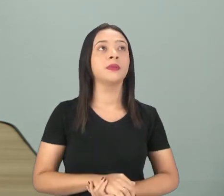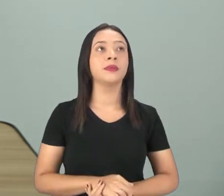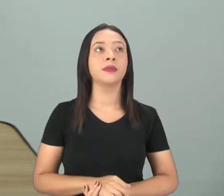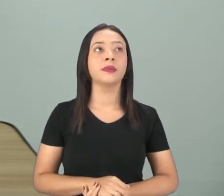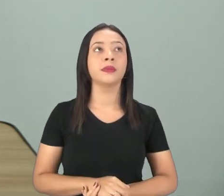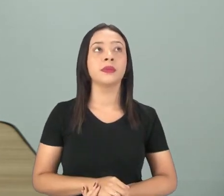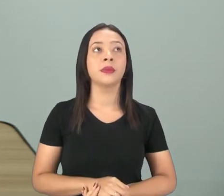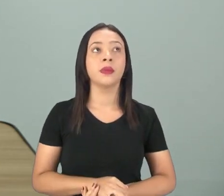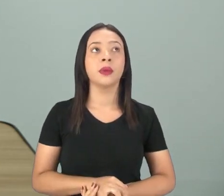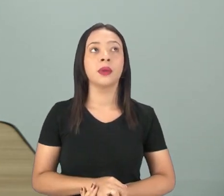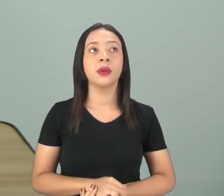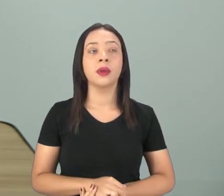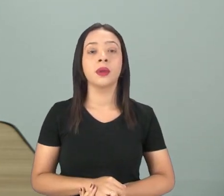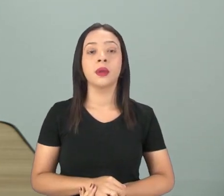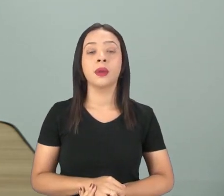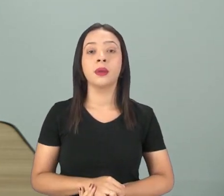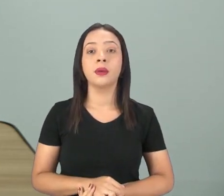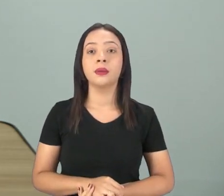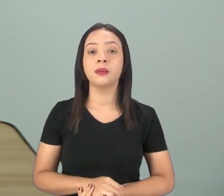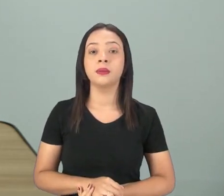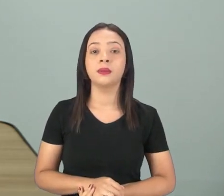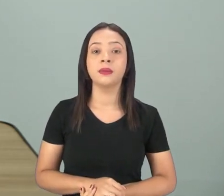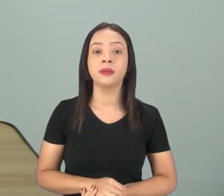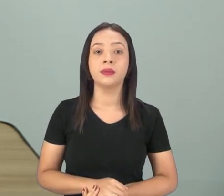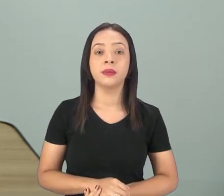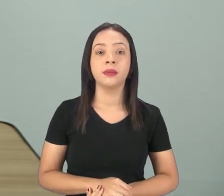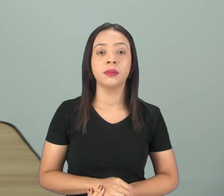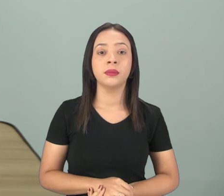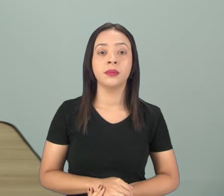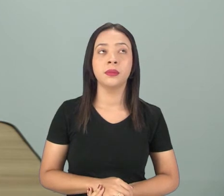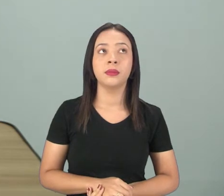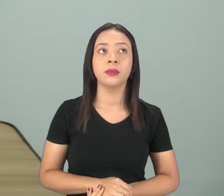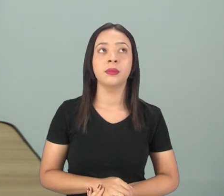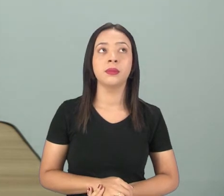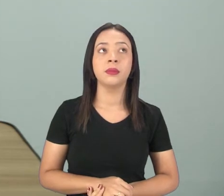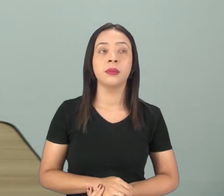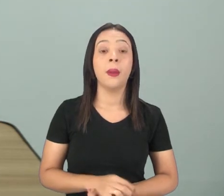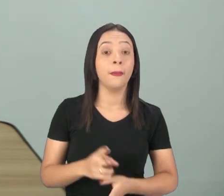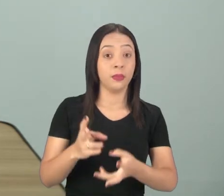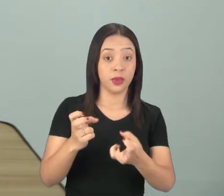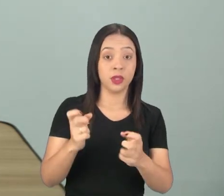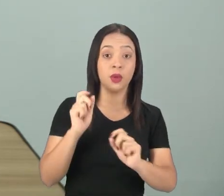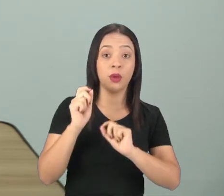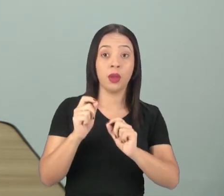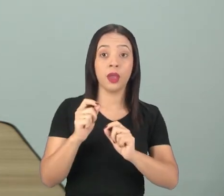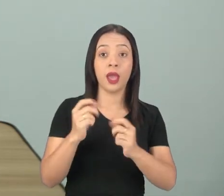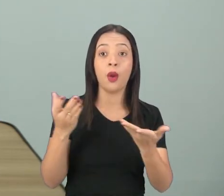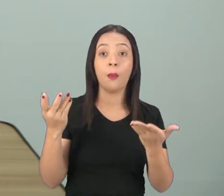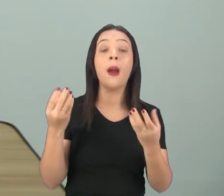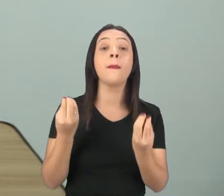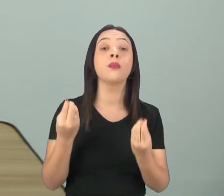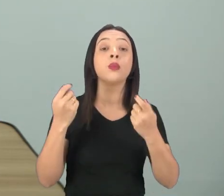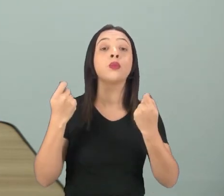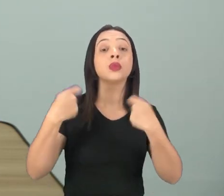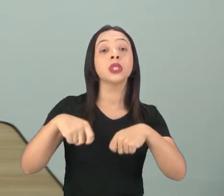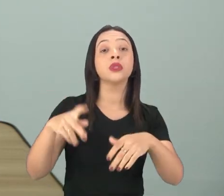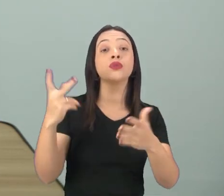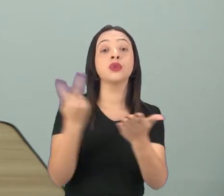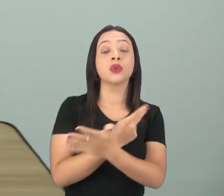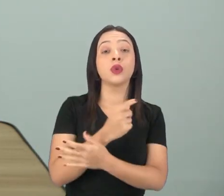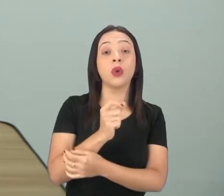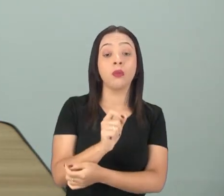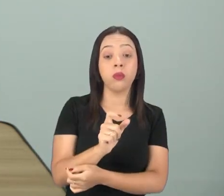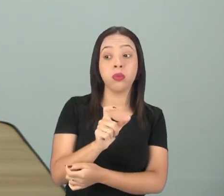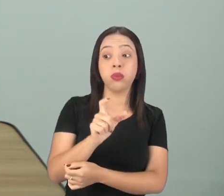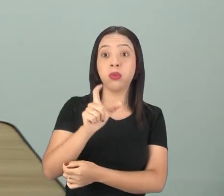Diminuir aumentar a numeração, tá? E assim você vai praticando a adição nessa